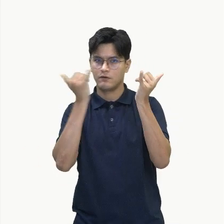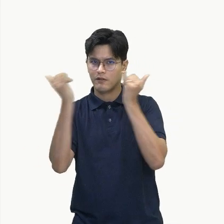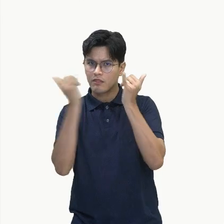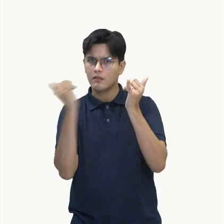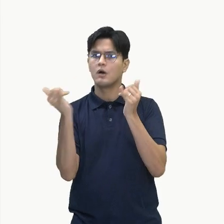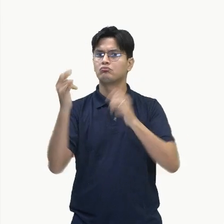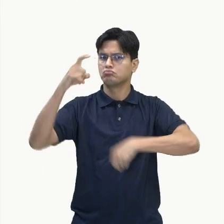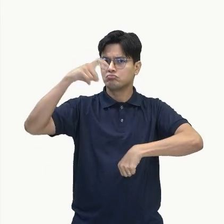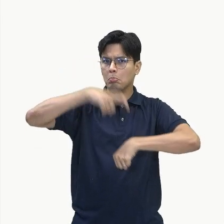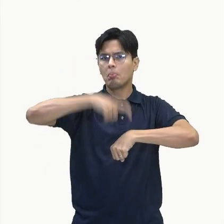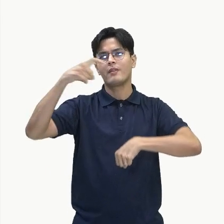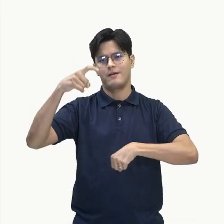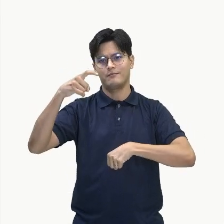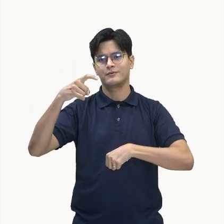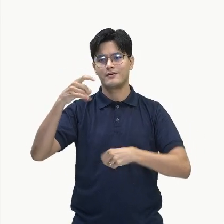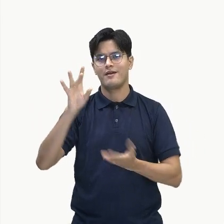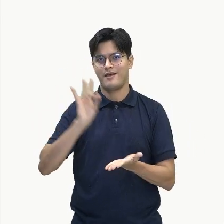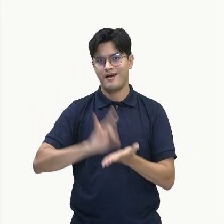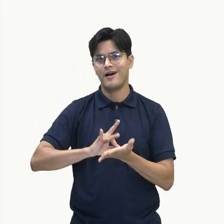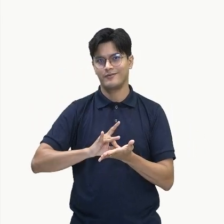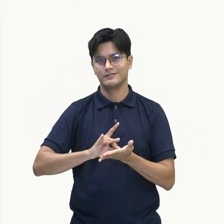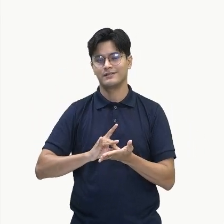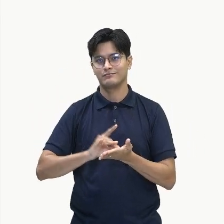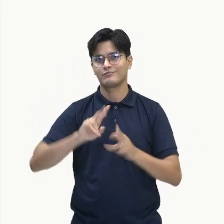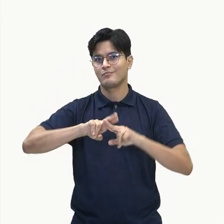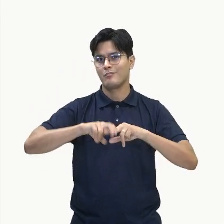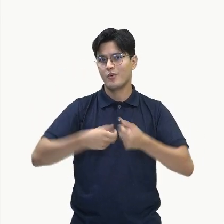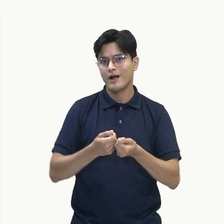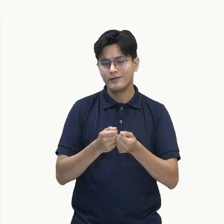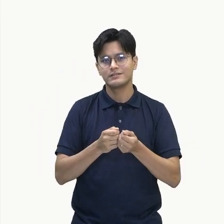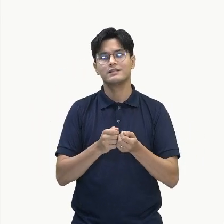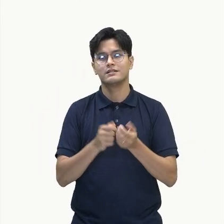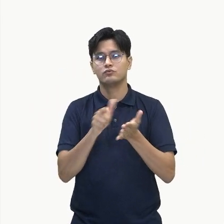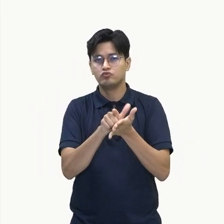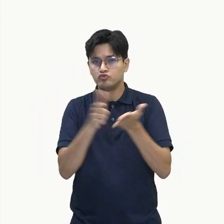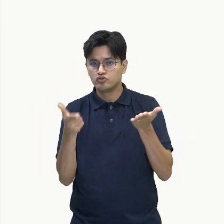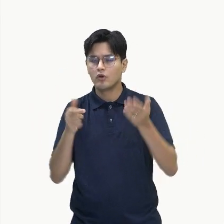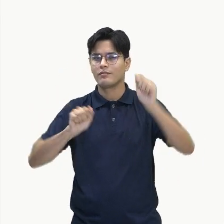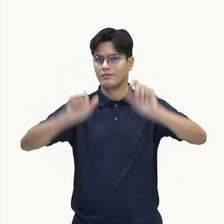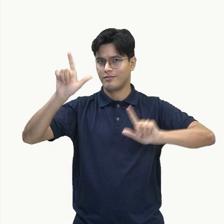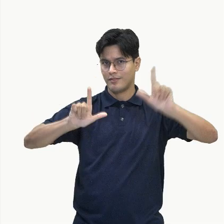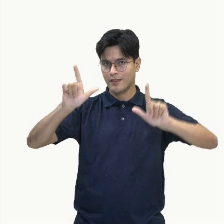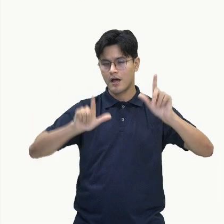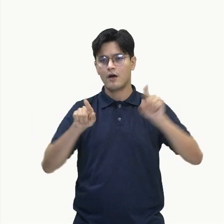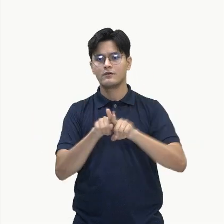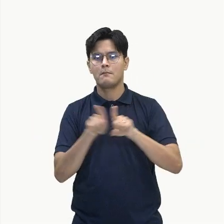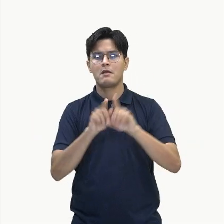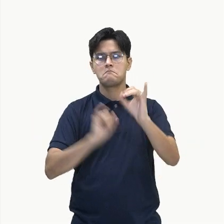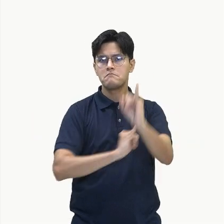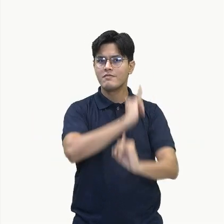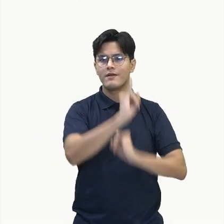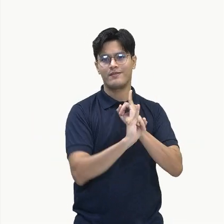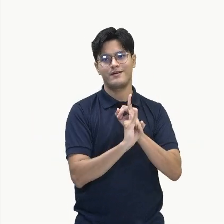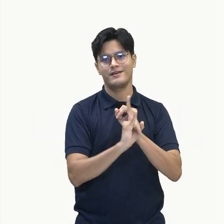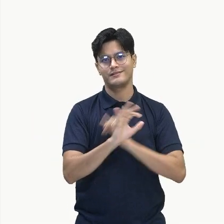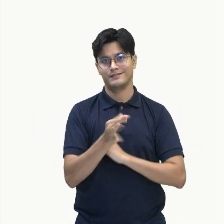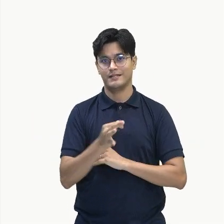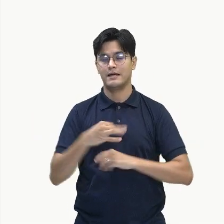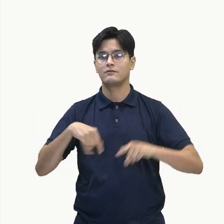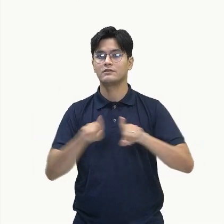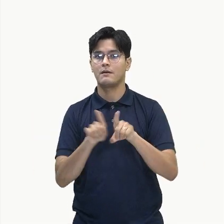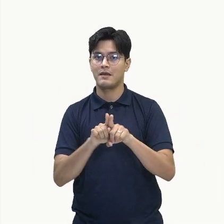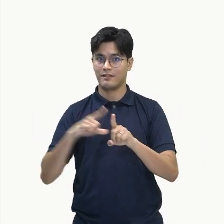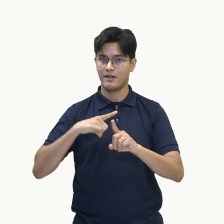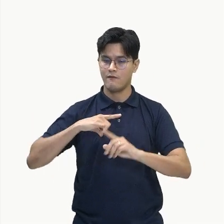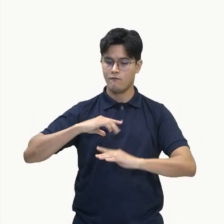aos jornais televisionados em especial. A gente tem também a rápida evolução